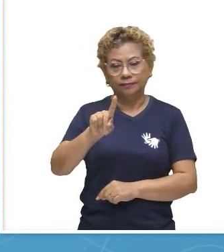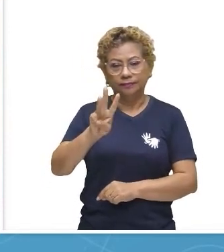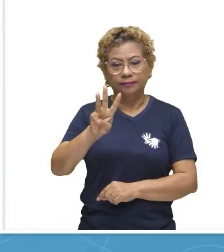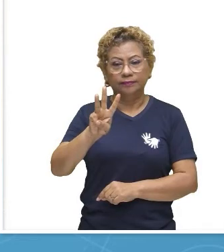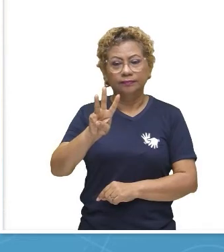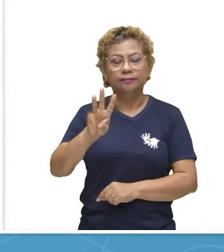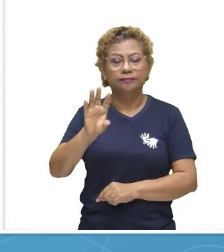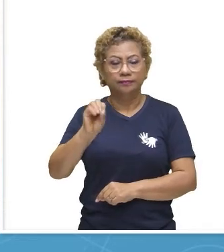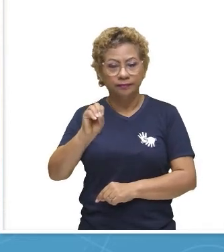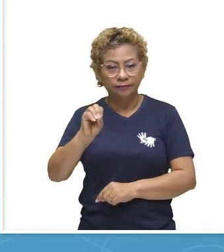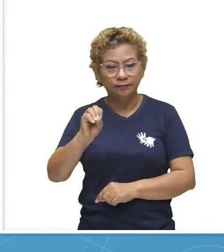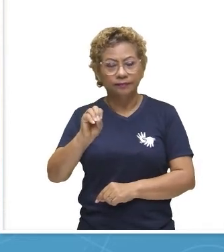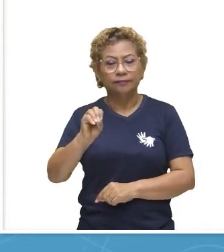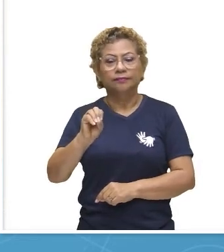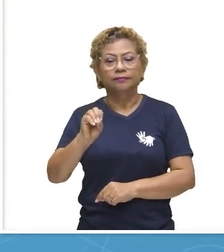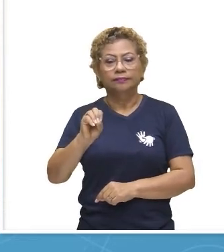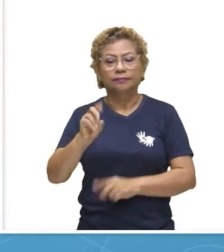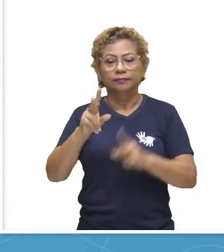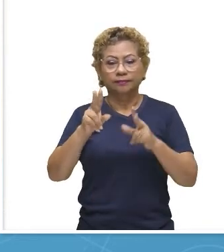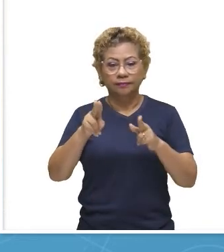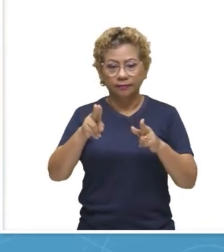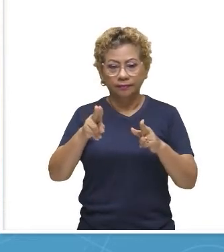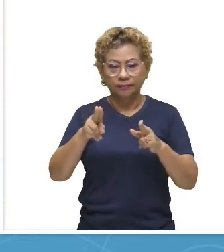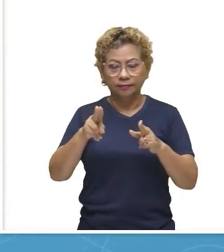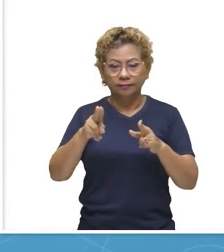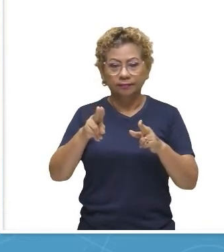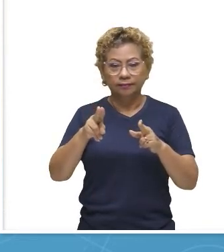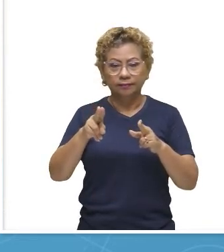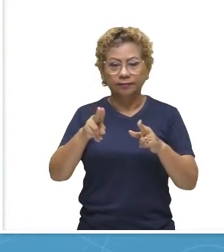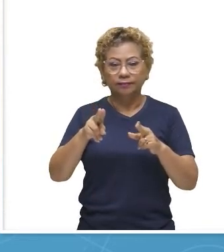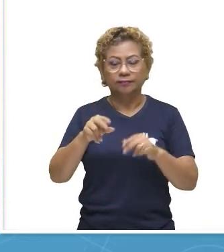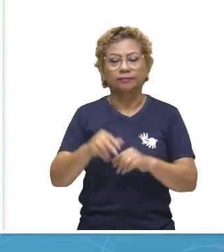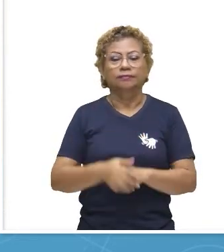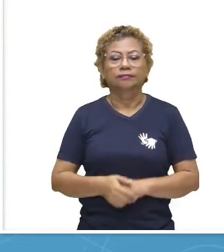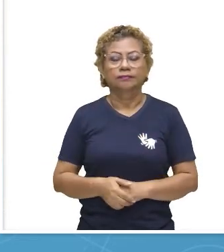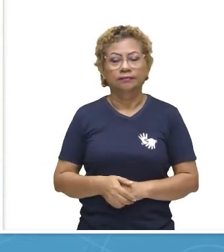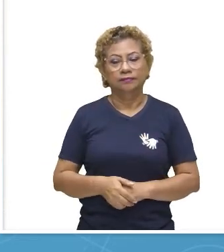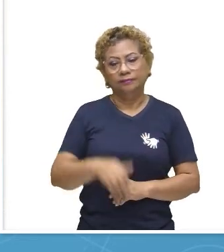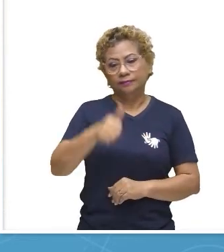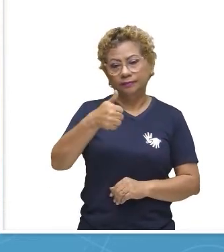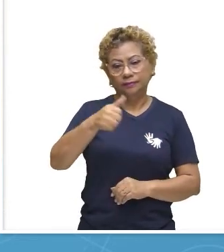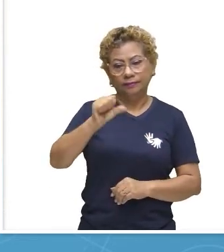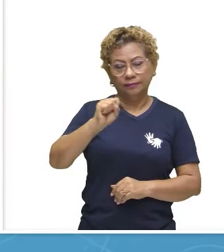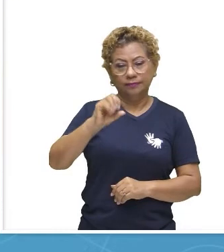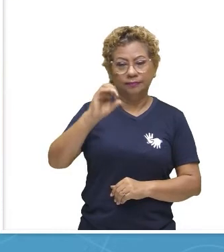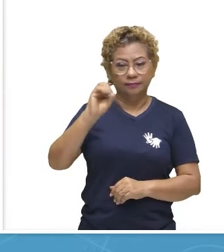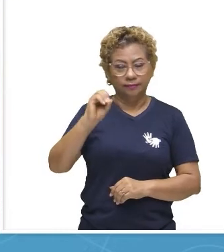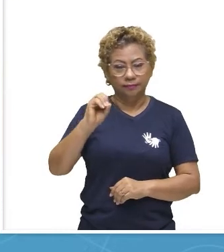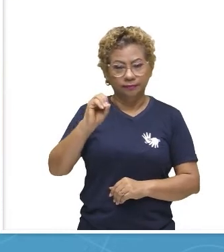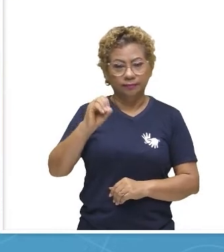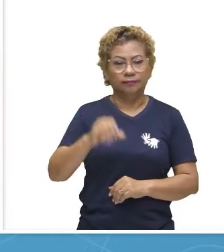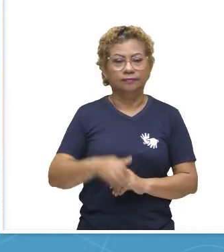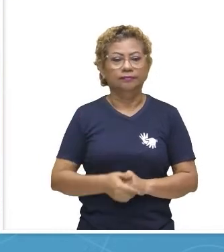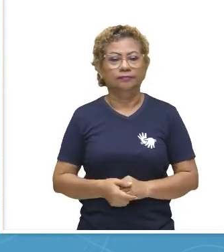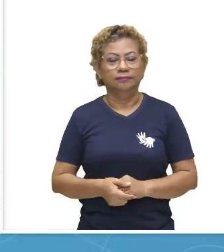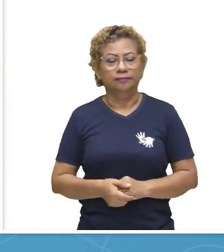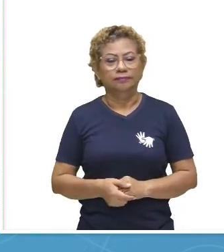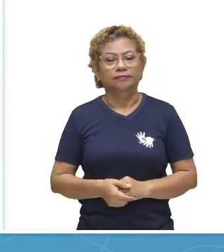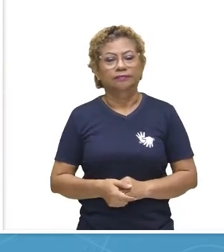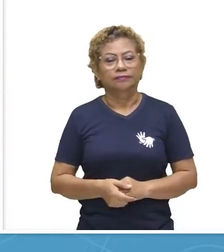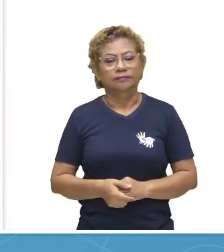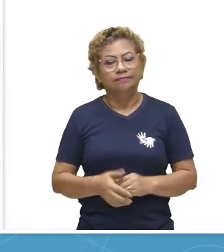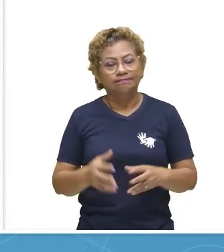aí significa que o outro ângulo que está de azul também mede 130. Olha só